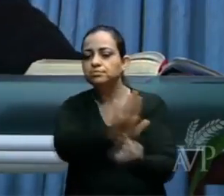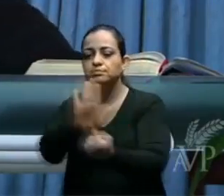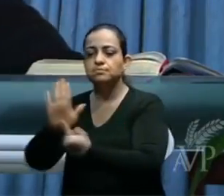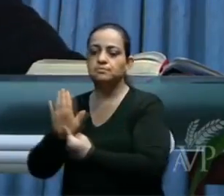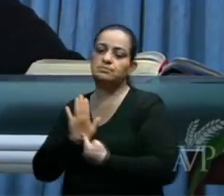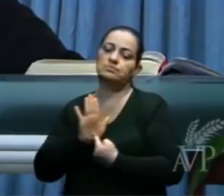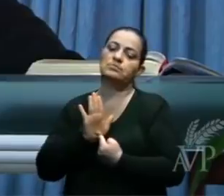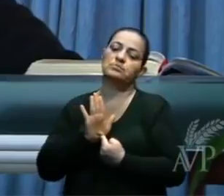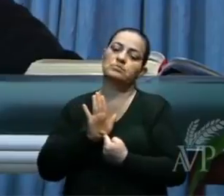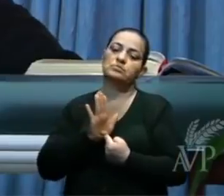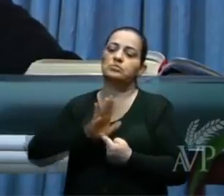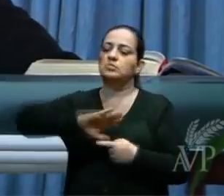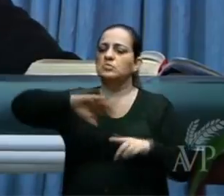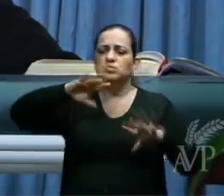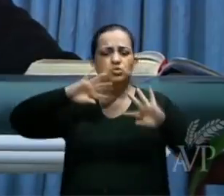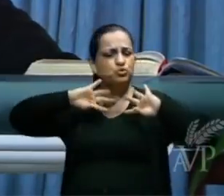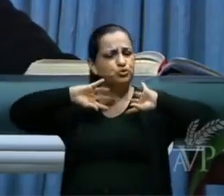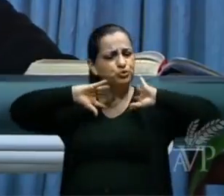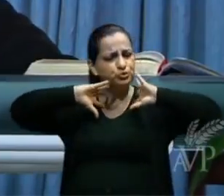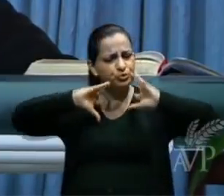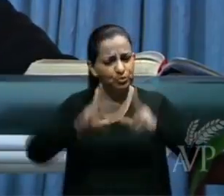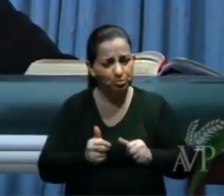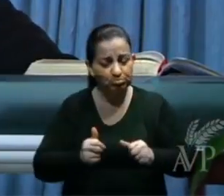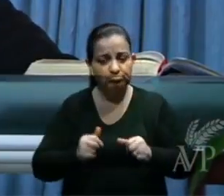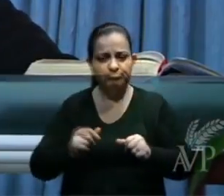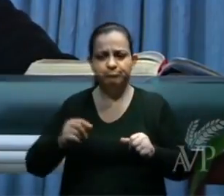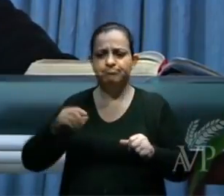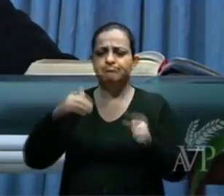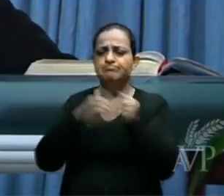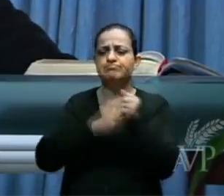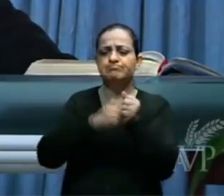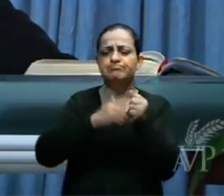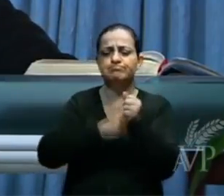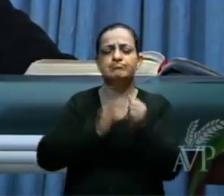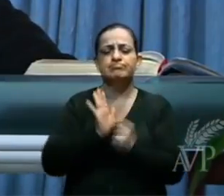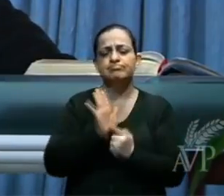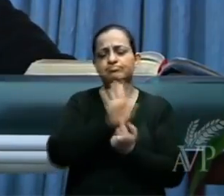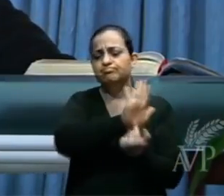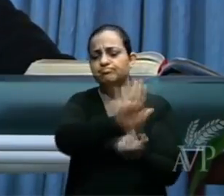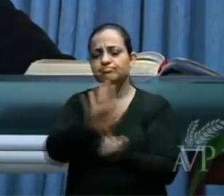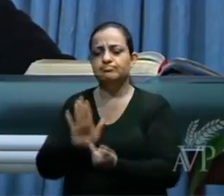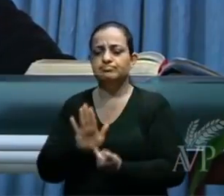os trovões e todos os mistérios seria apresentados